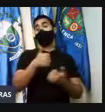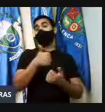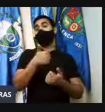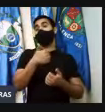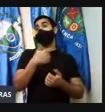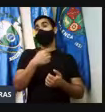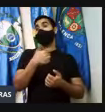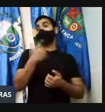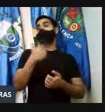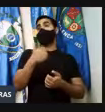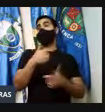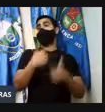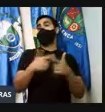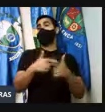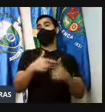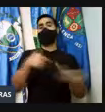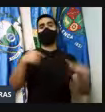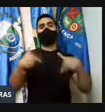de emprego.